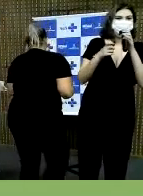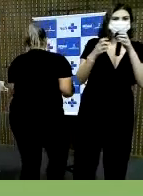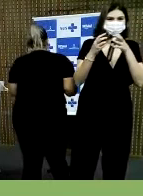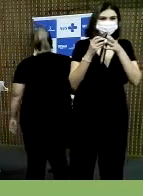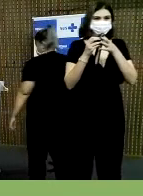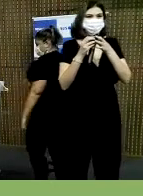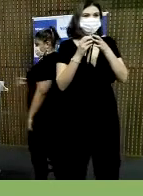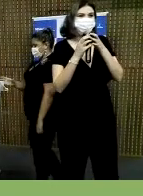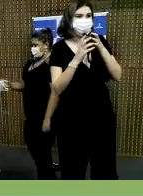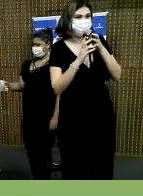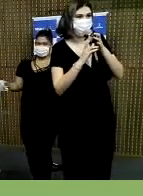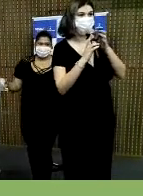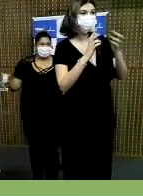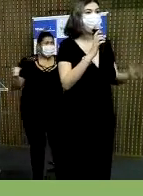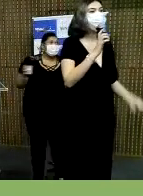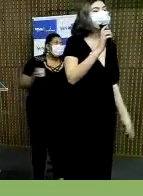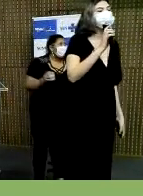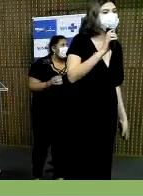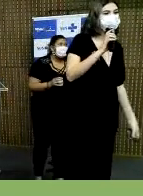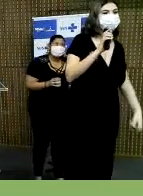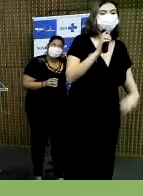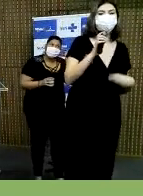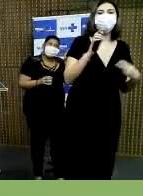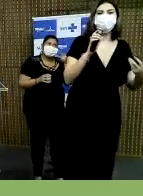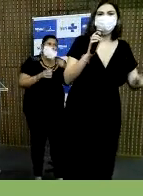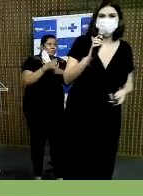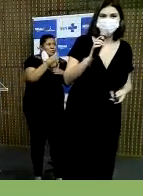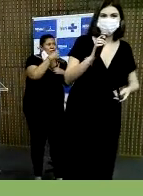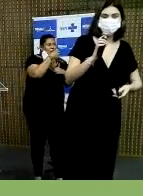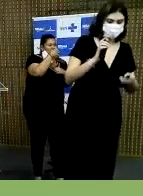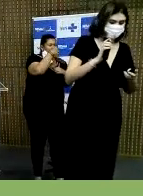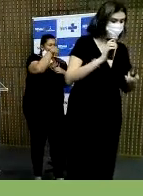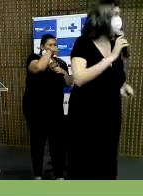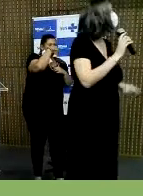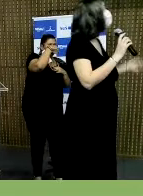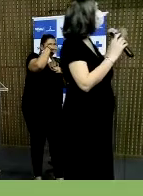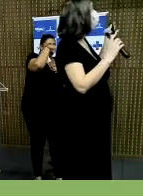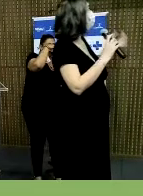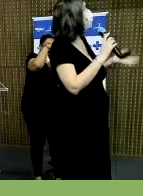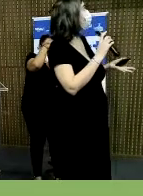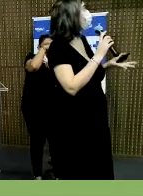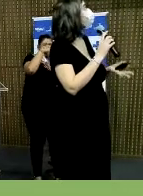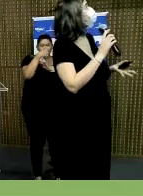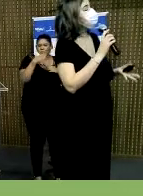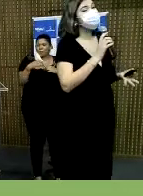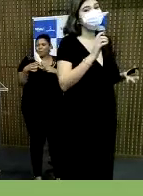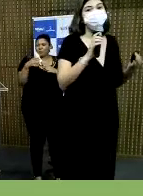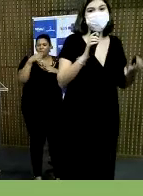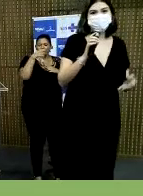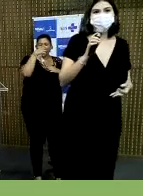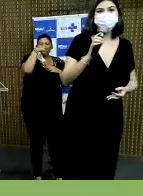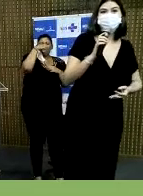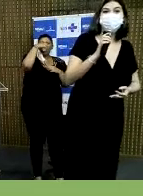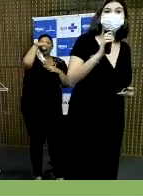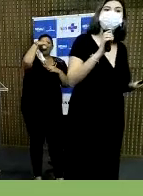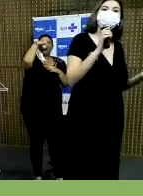Boa tarde a todos, eu sou a Tainara, eu sou uma das enfermeiras que compõem a equipe do Estrela d'Alva. Vou falar um pouco para vocês em relação dos